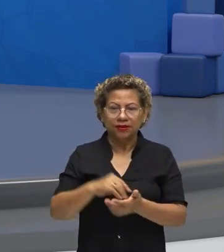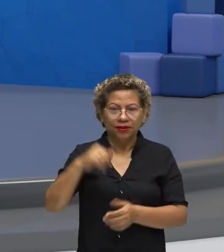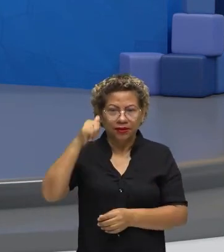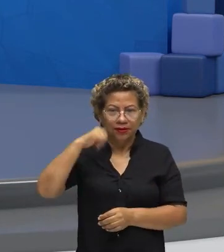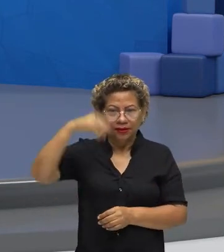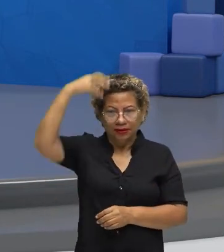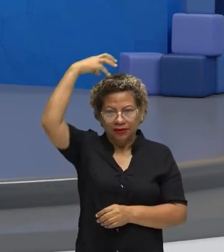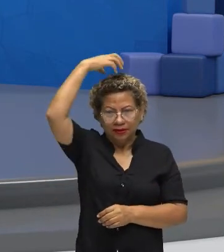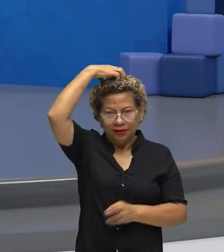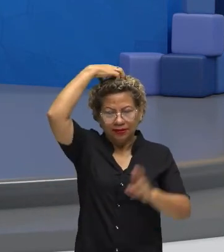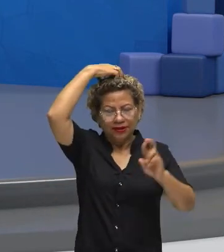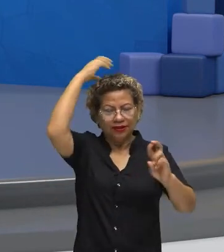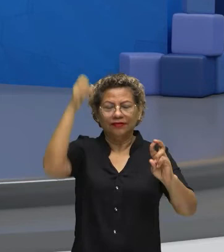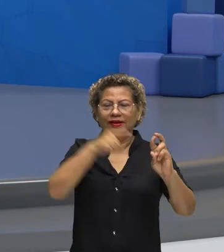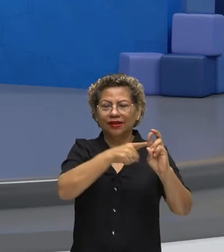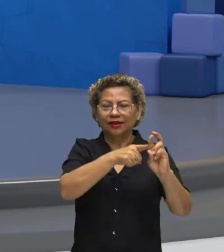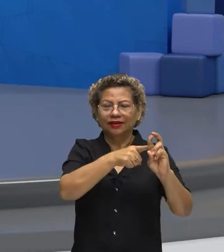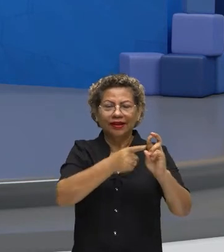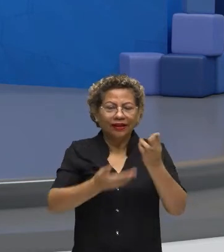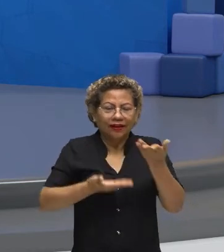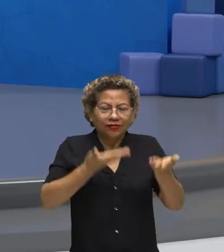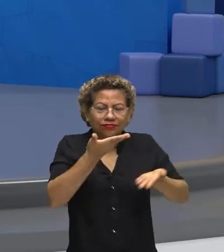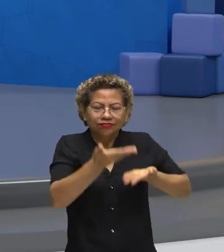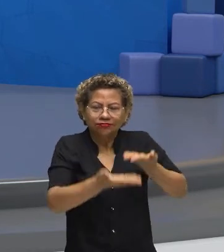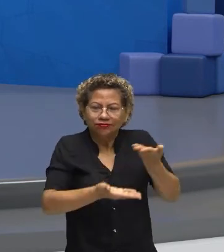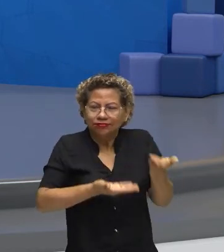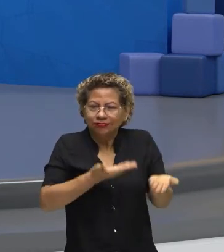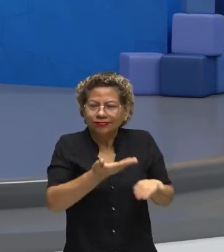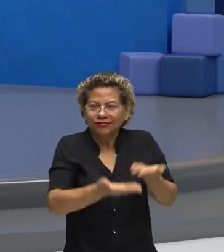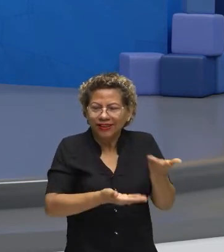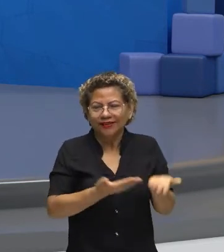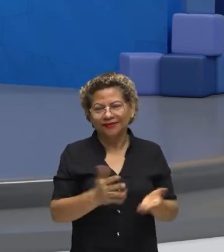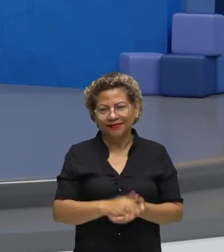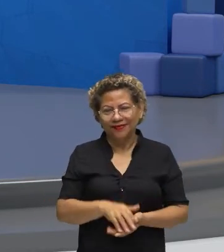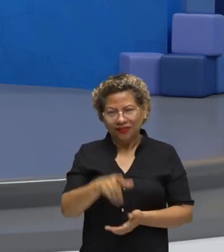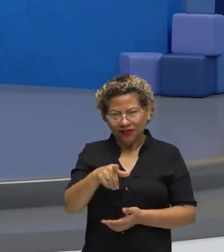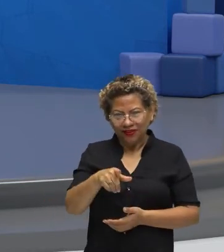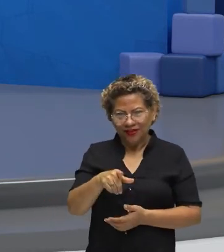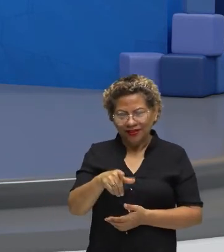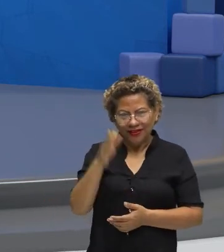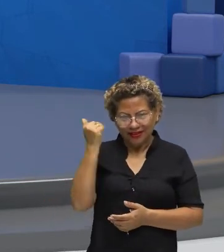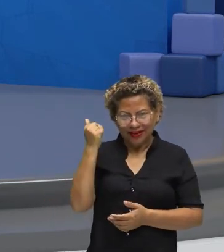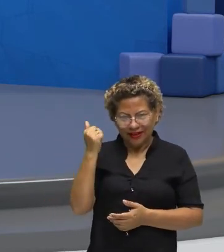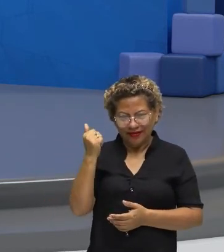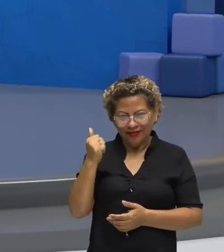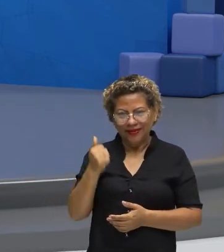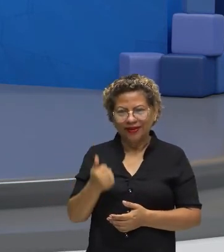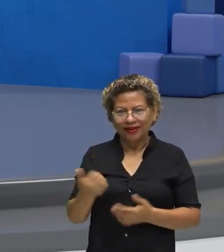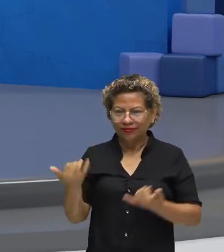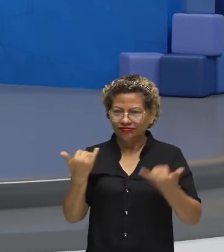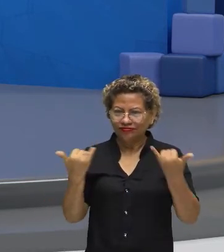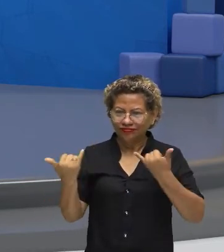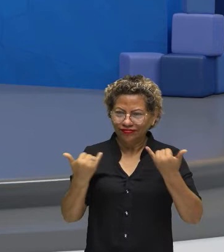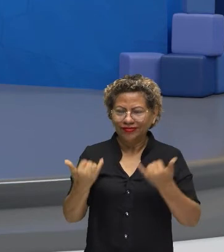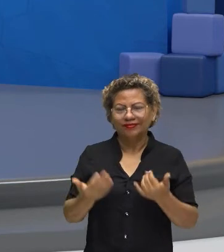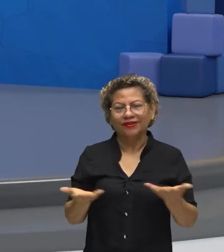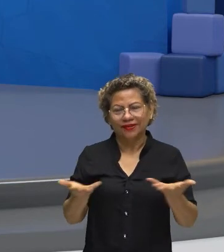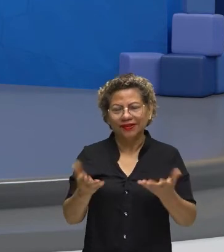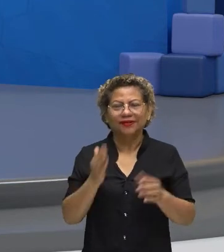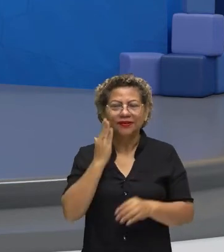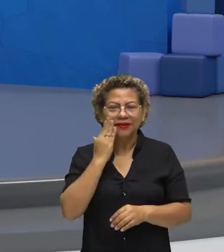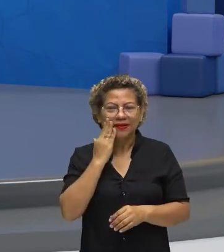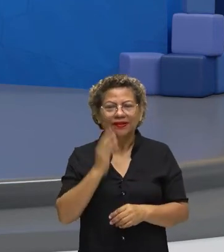sendo valorizadas, bajuladas e tudo mais, tá bom? Gostaram desses dois? Eu só trouxe dois, né? Porque como eu falei para vocês, eles são